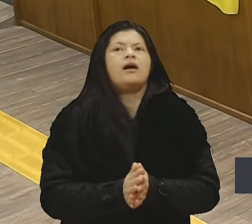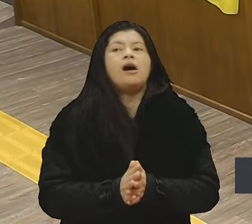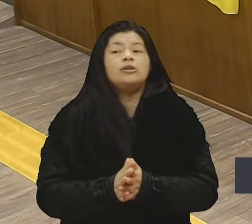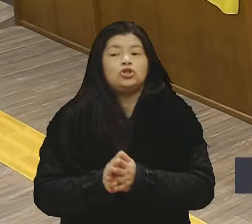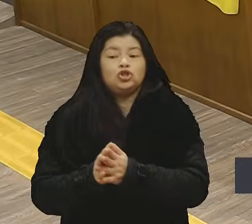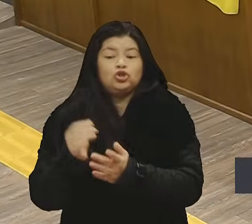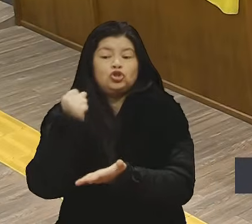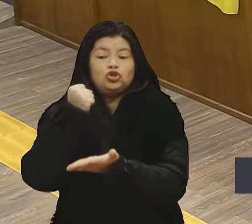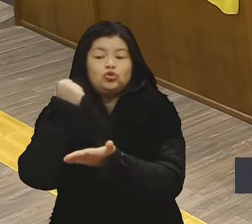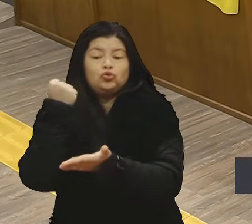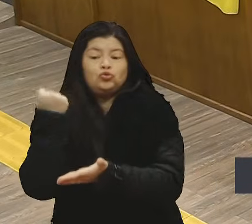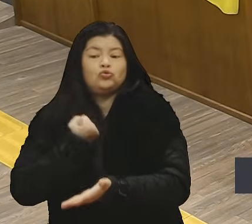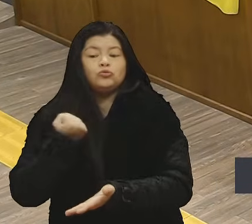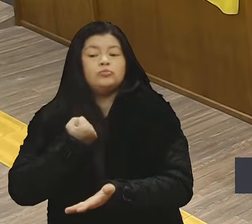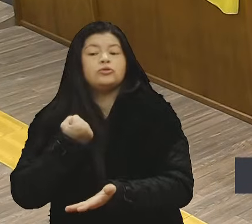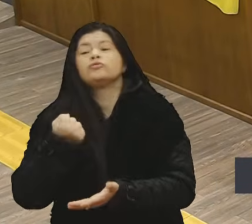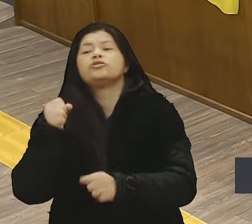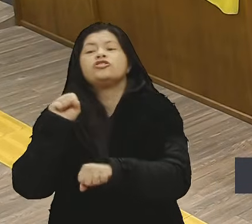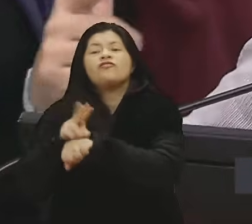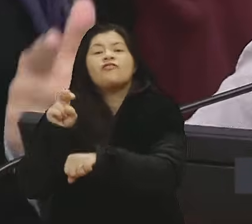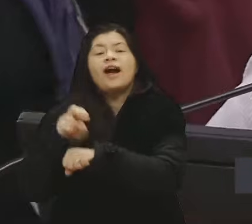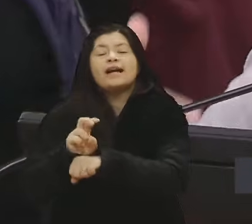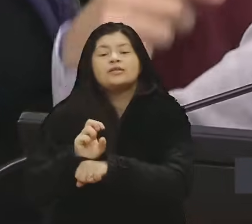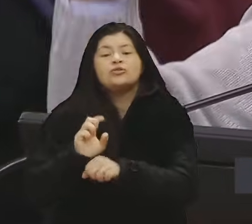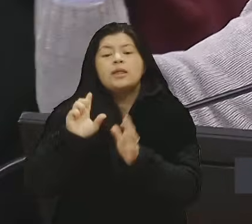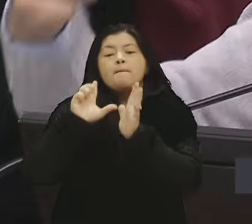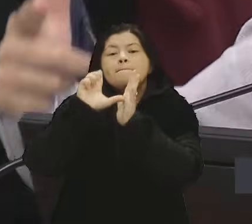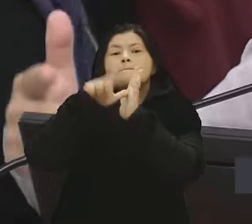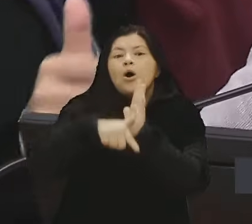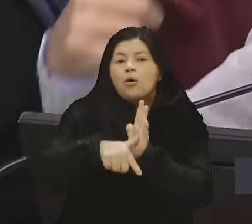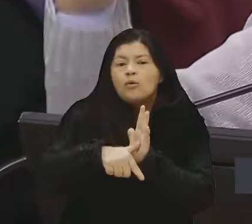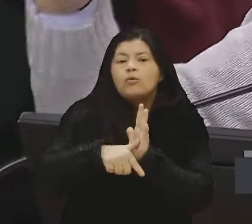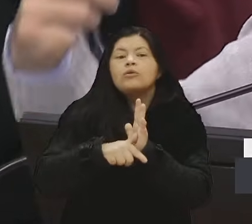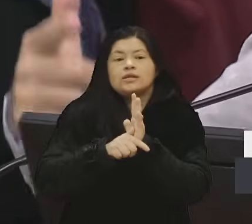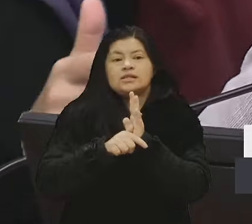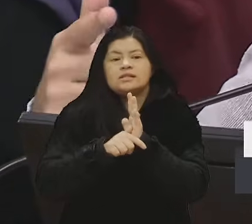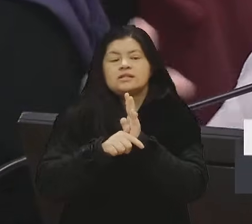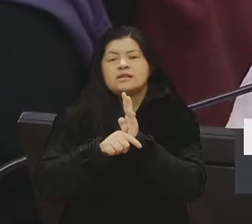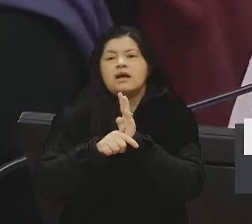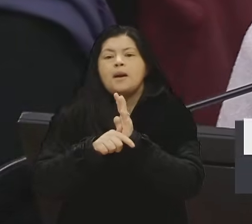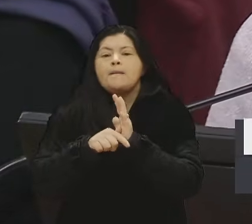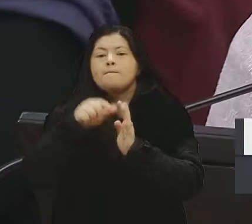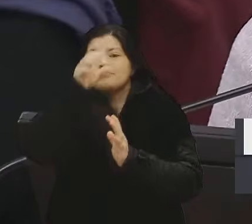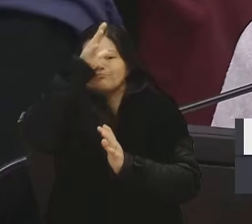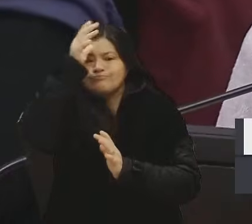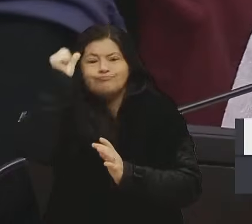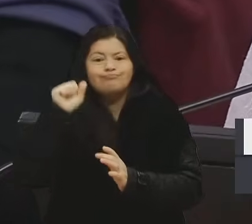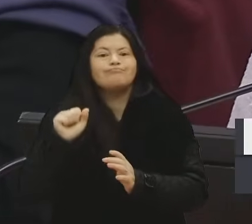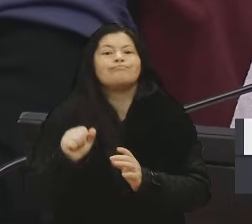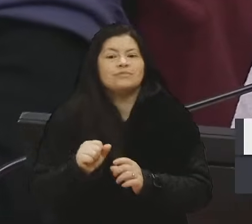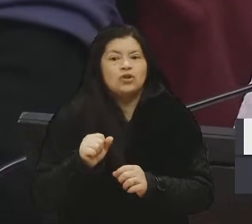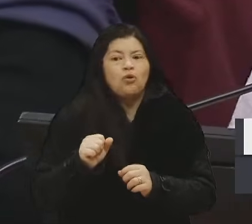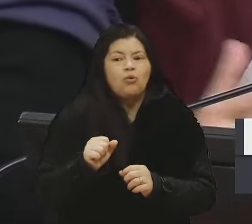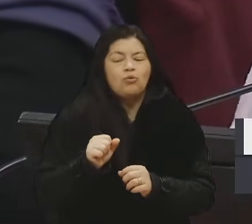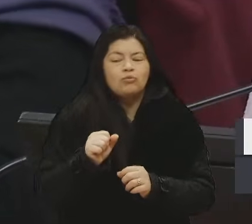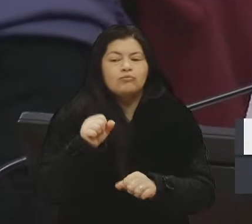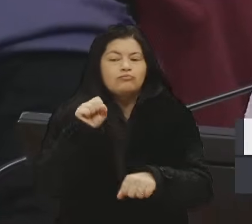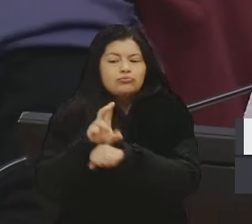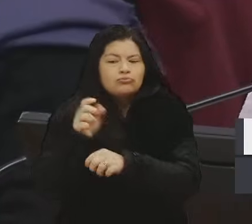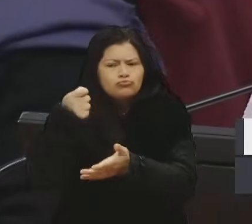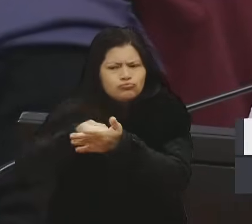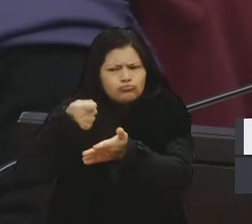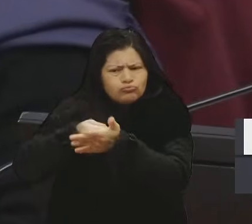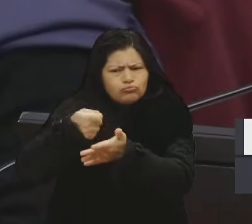vagas, ela só aconteceu depois de o Ministério Público autuar, cobrar e recobrar. Está lá uma escola ficando linda, né,